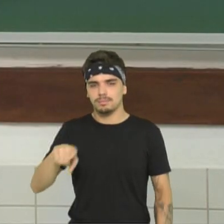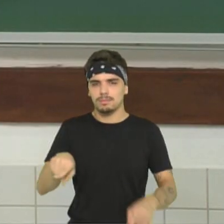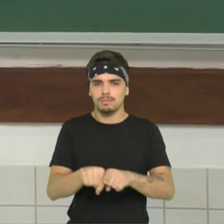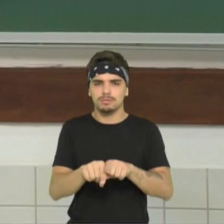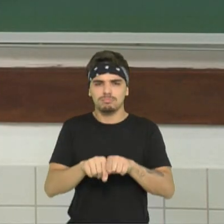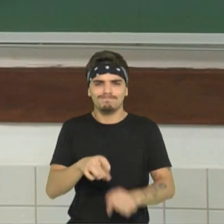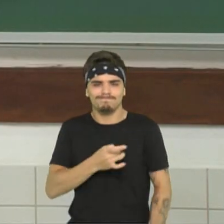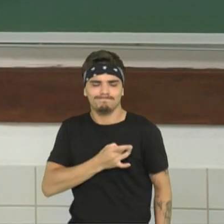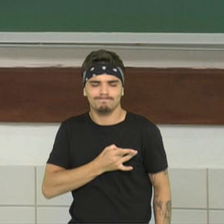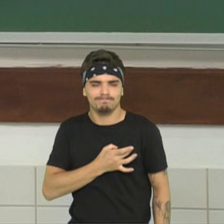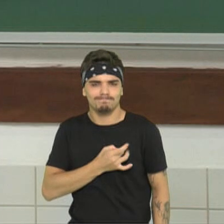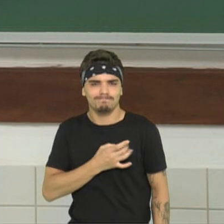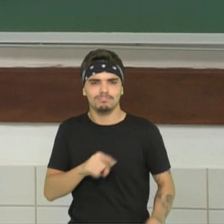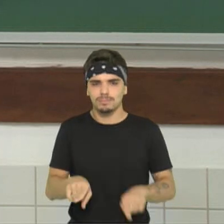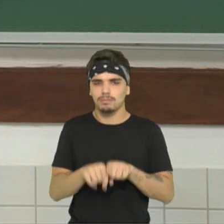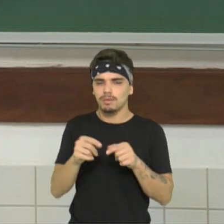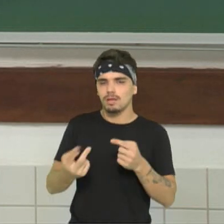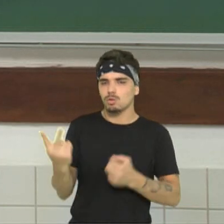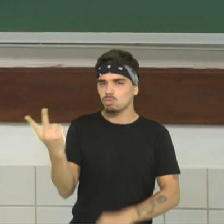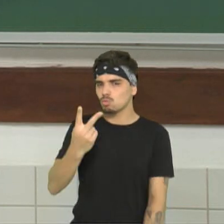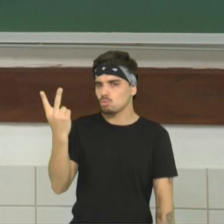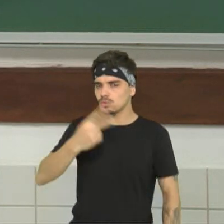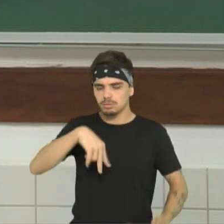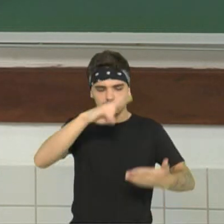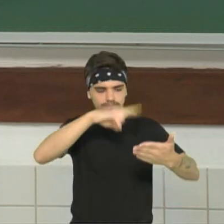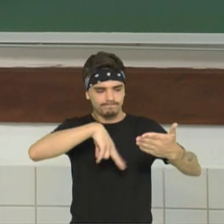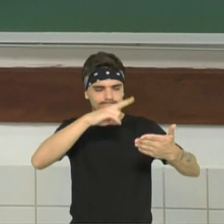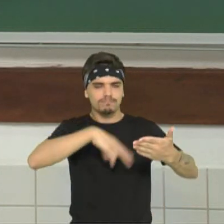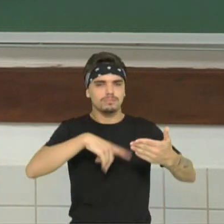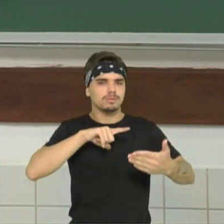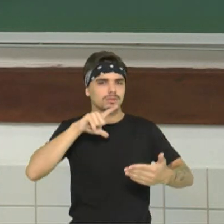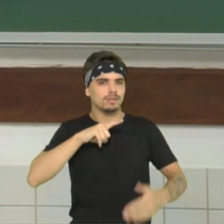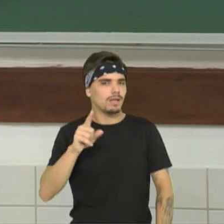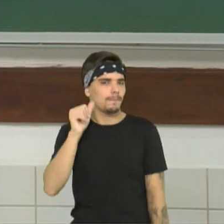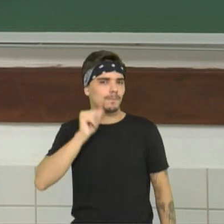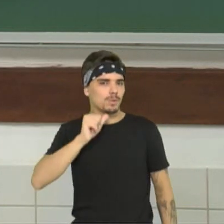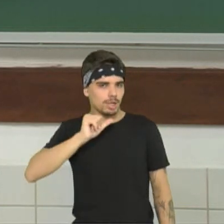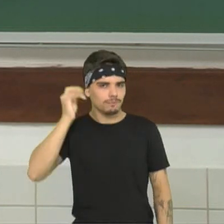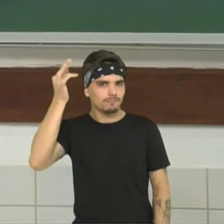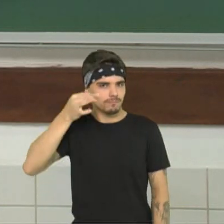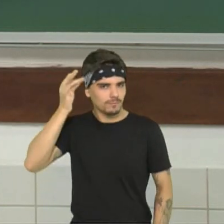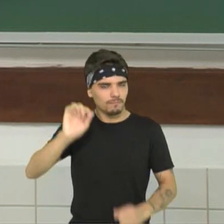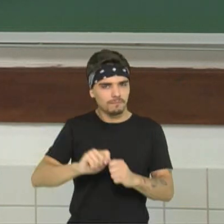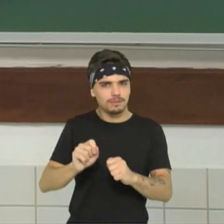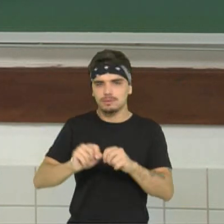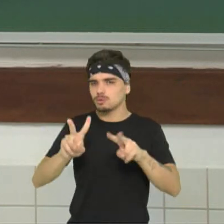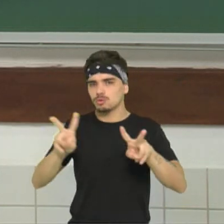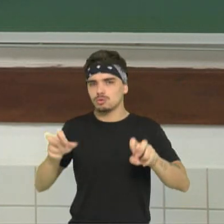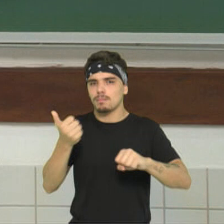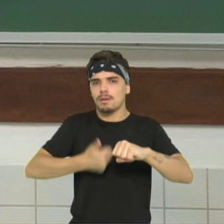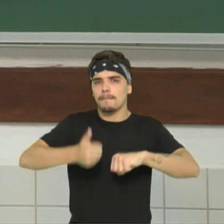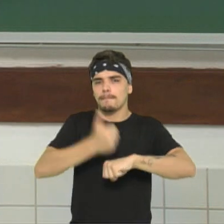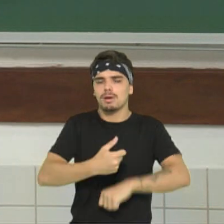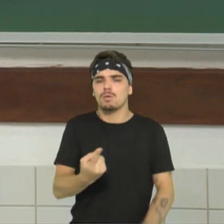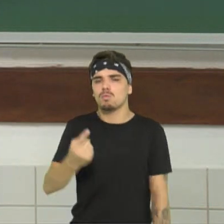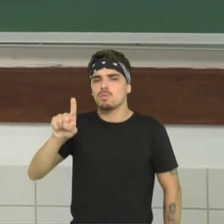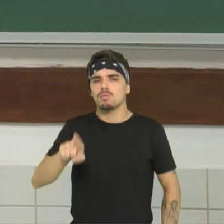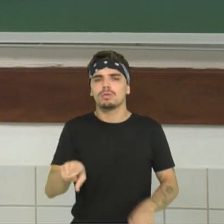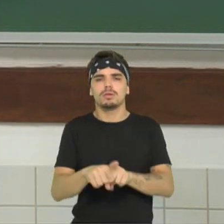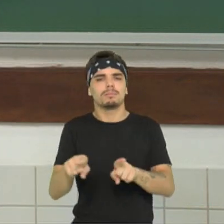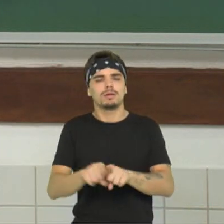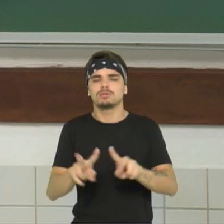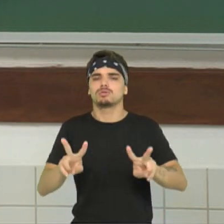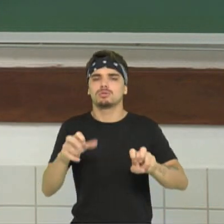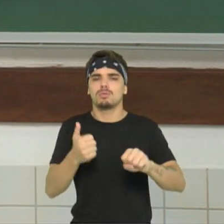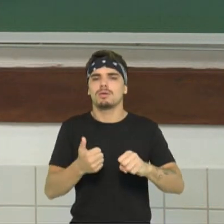duas análises interessantes que Arendt fez sobre o totalitarismo, a imposição de